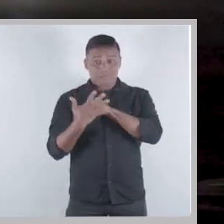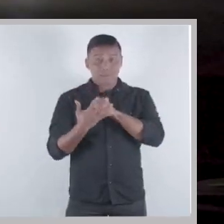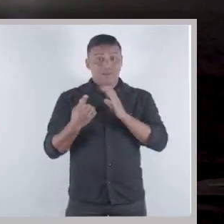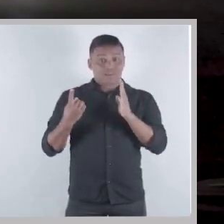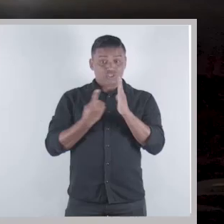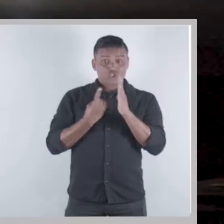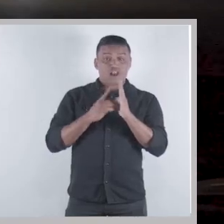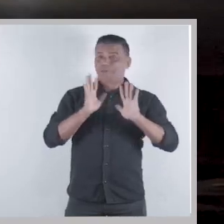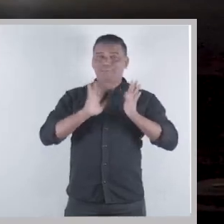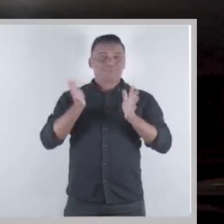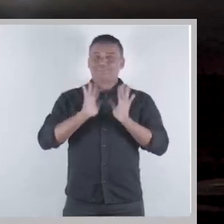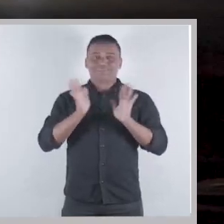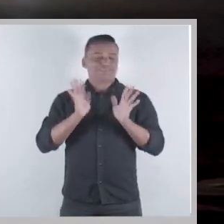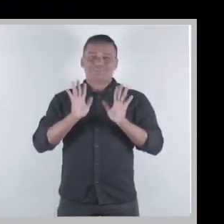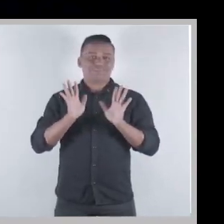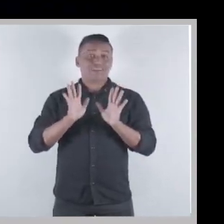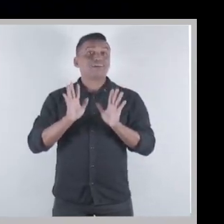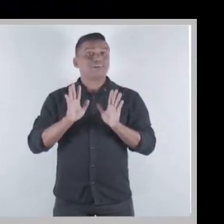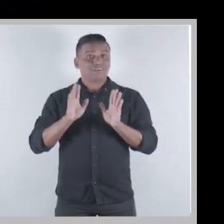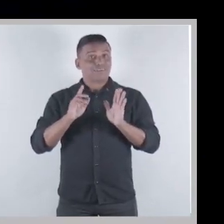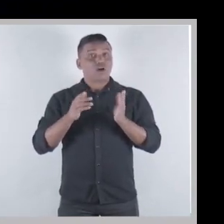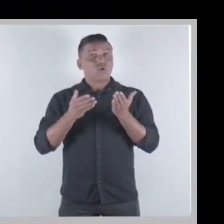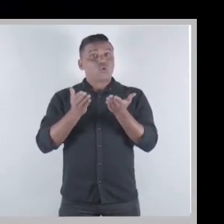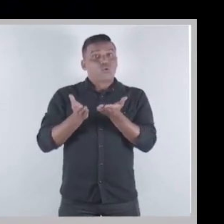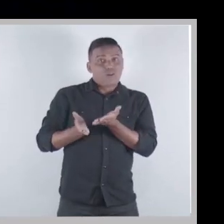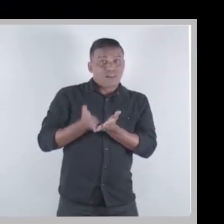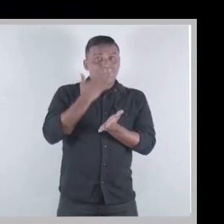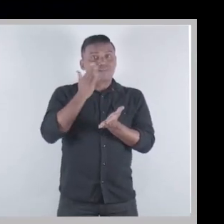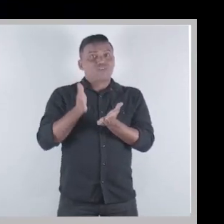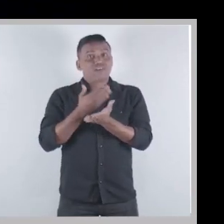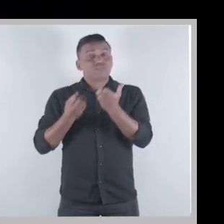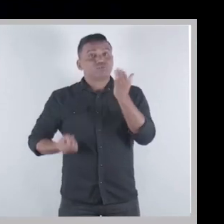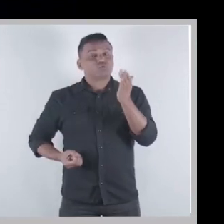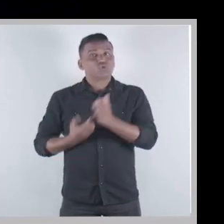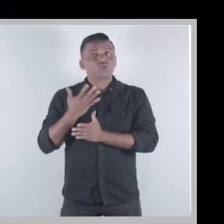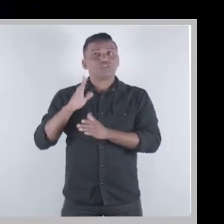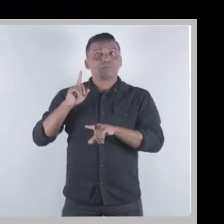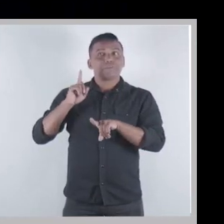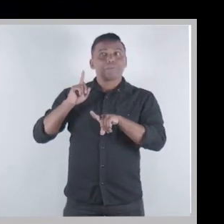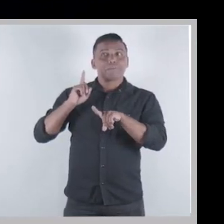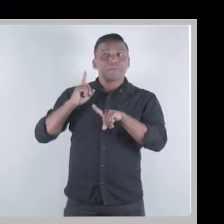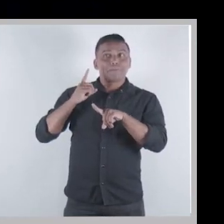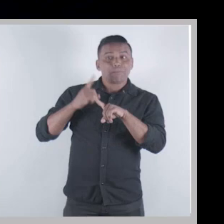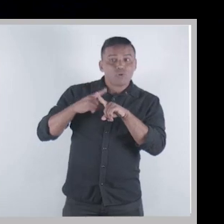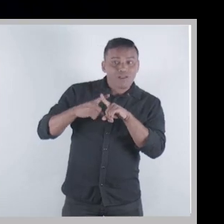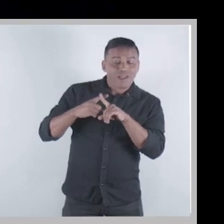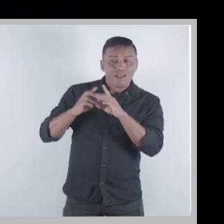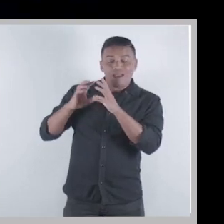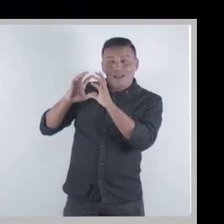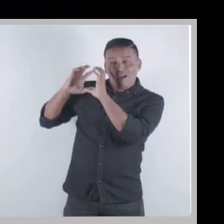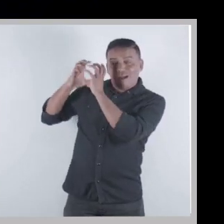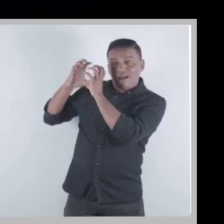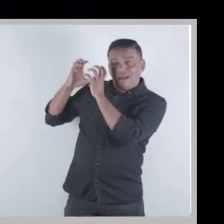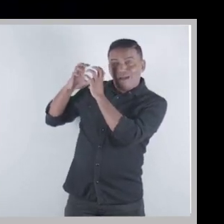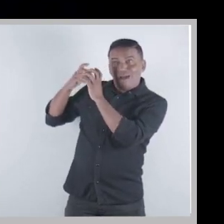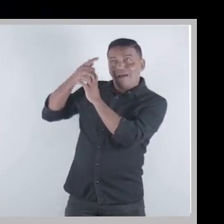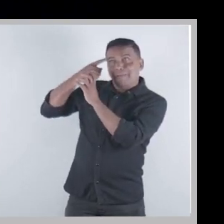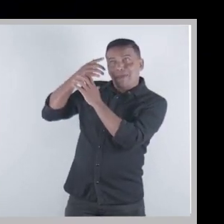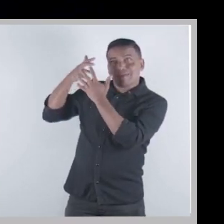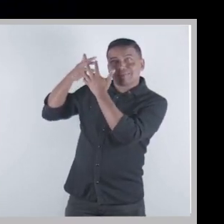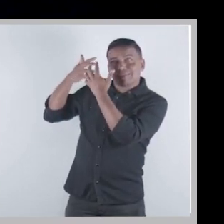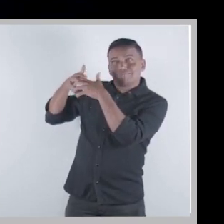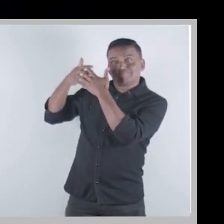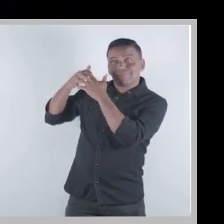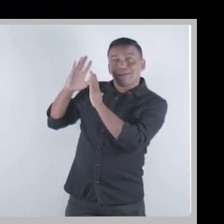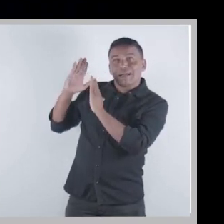isolamento, mas é um livro que surge a partir da reflexão que eu faço de como o espaço físico da nossa casa,